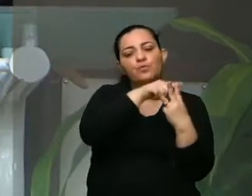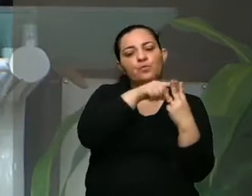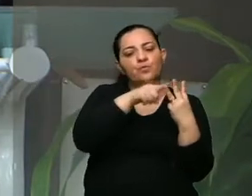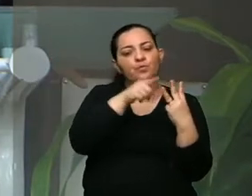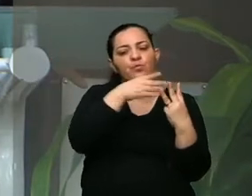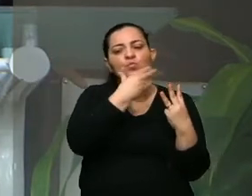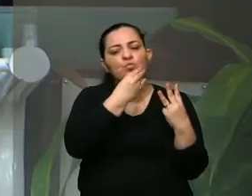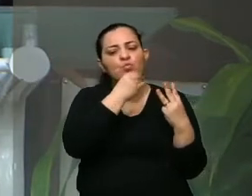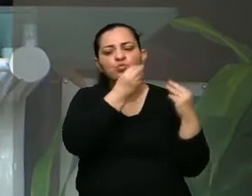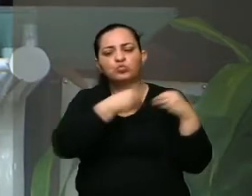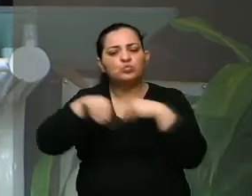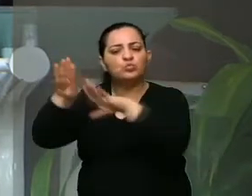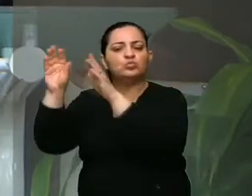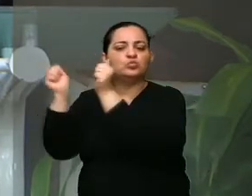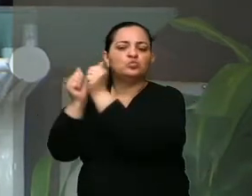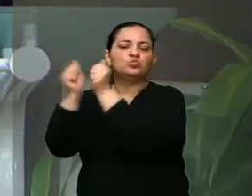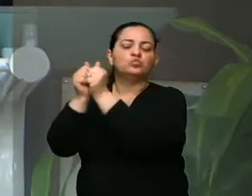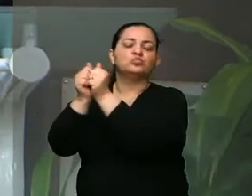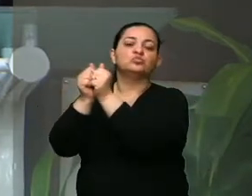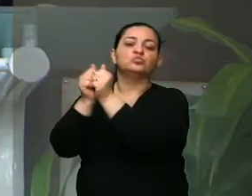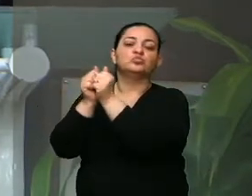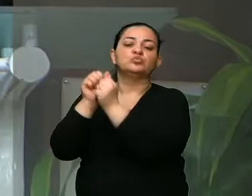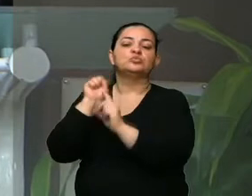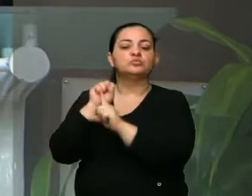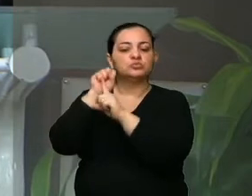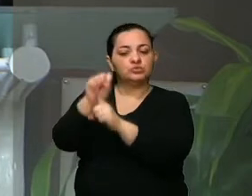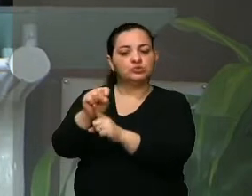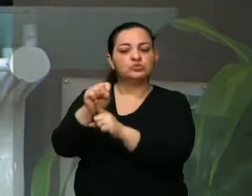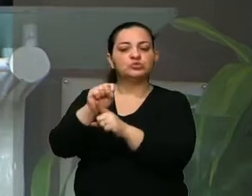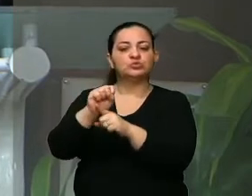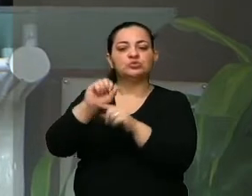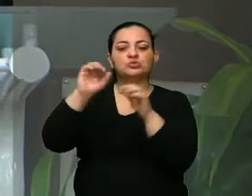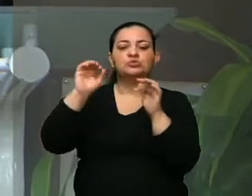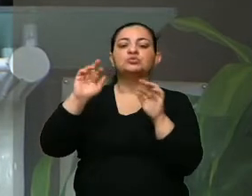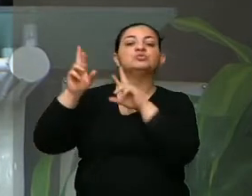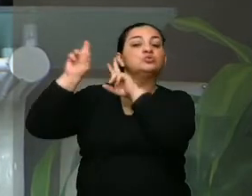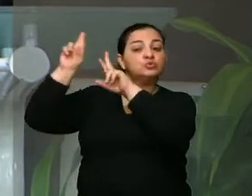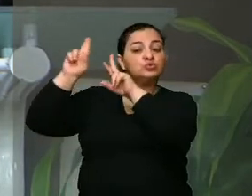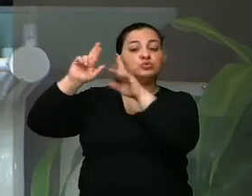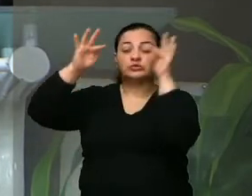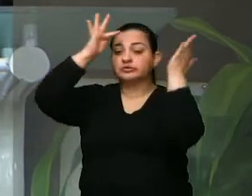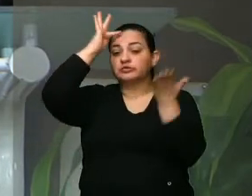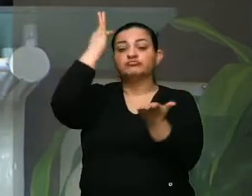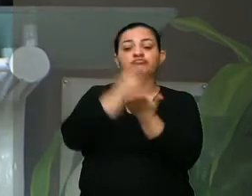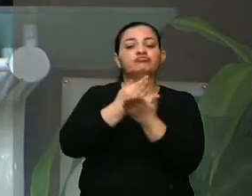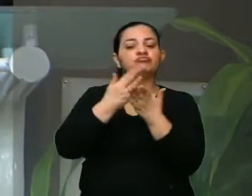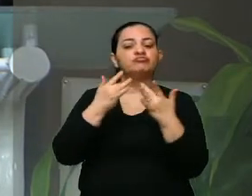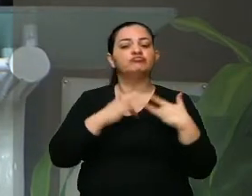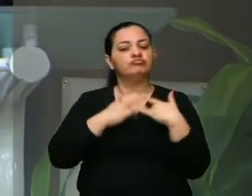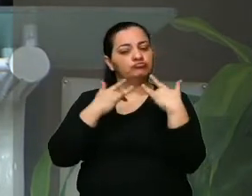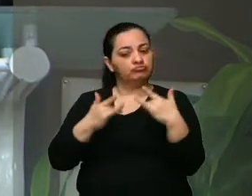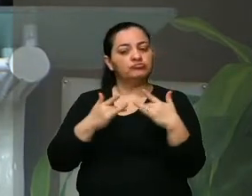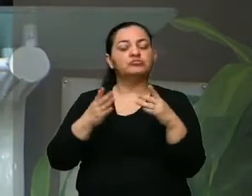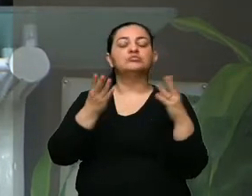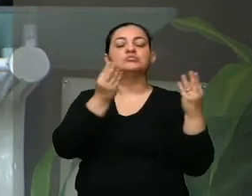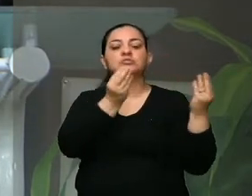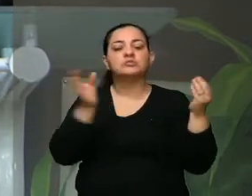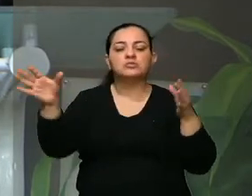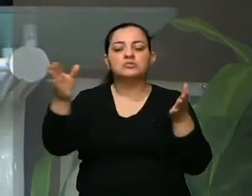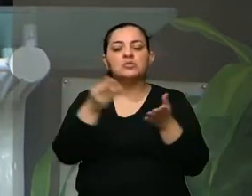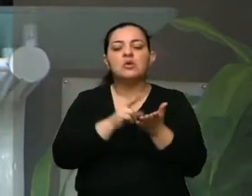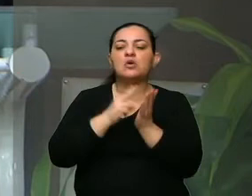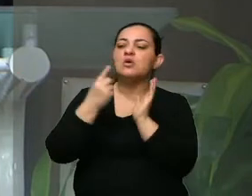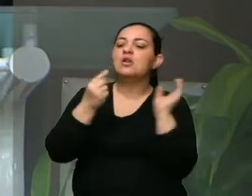joão que simbolizava a esperança fé e caridade trouxe moisés e elias para